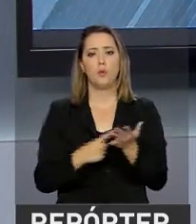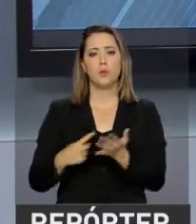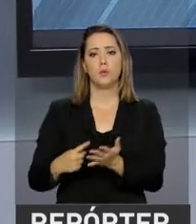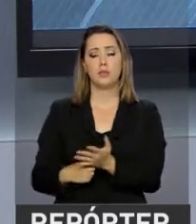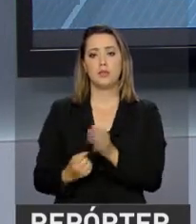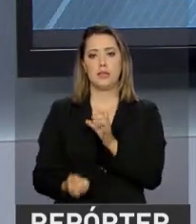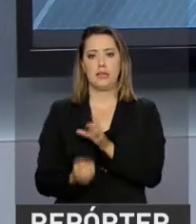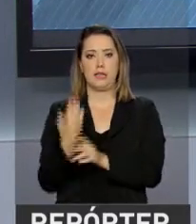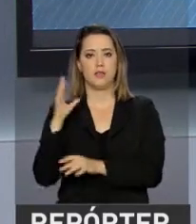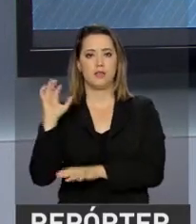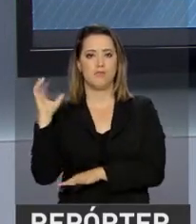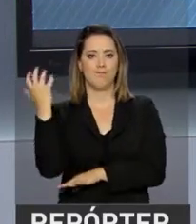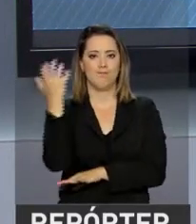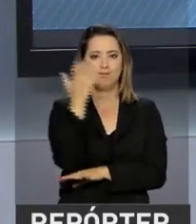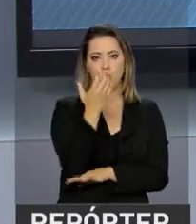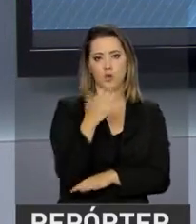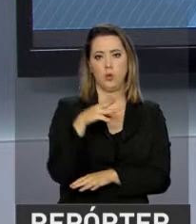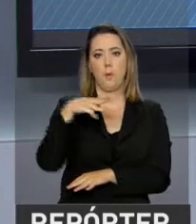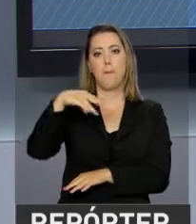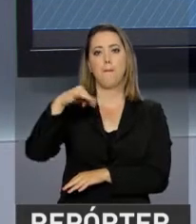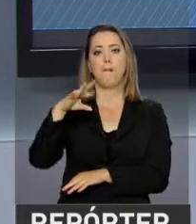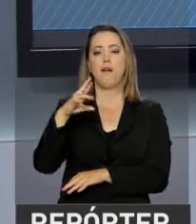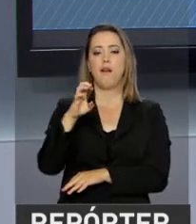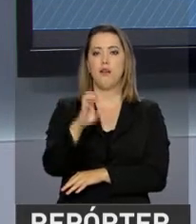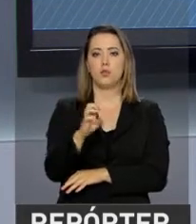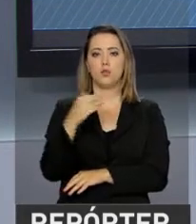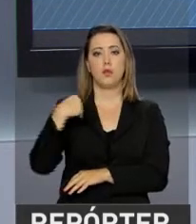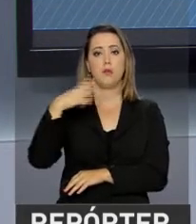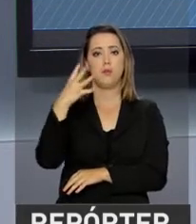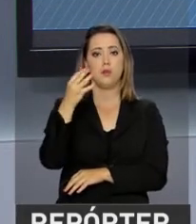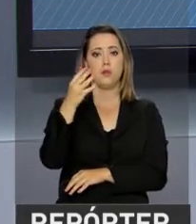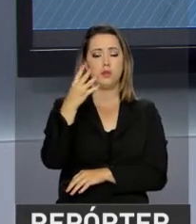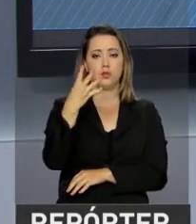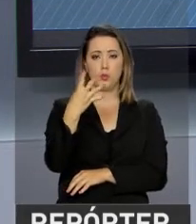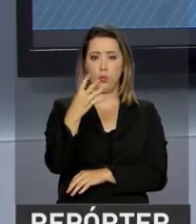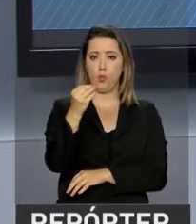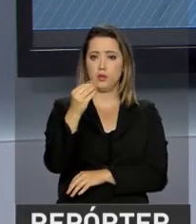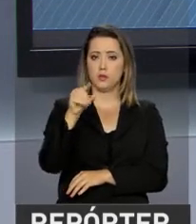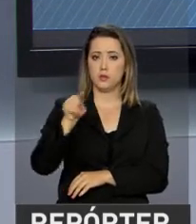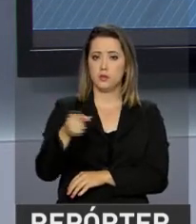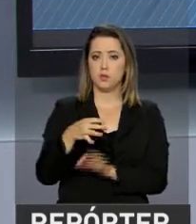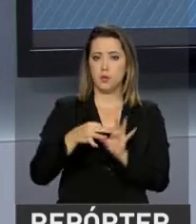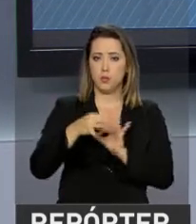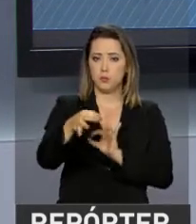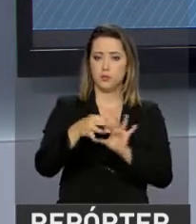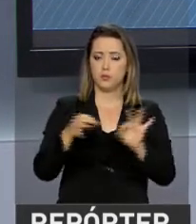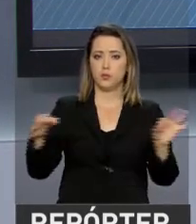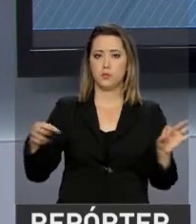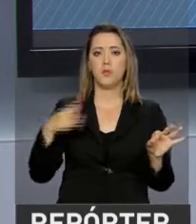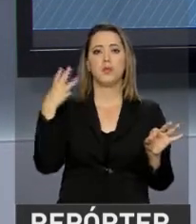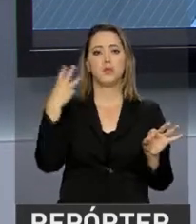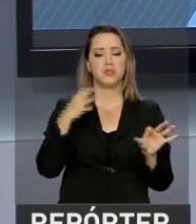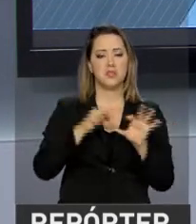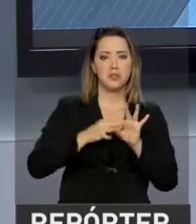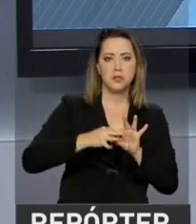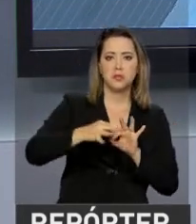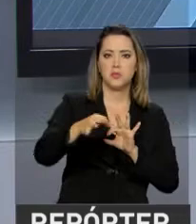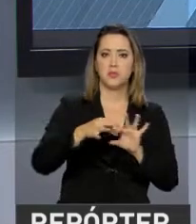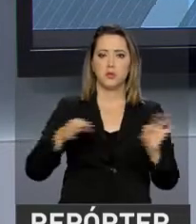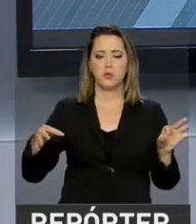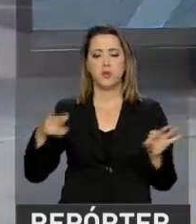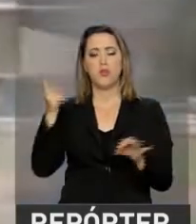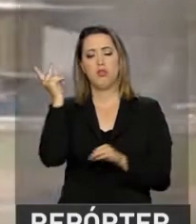do Parque Campo de Marte. Vão ser mais de 400 mil metros quadrados para o parque, que será o terceiro maior da